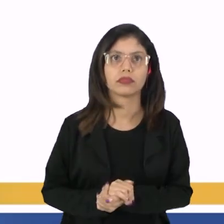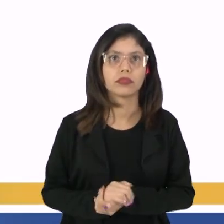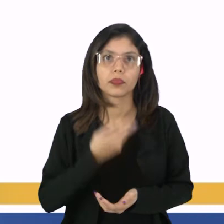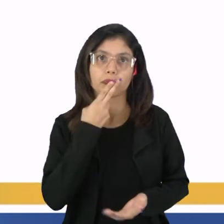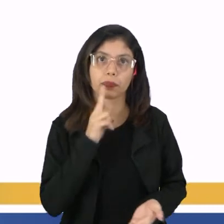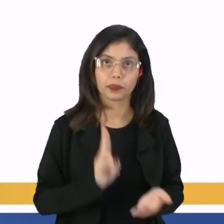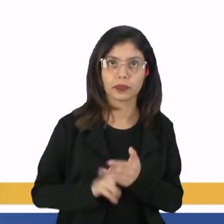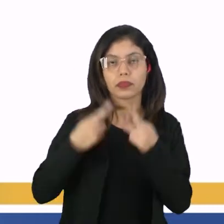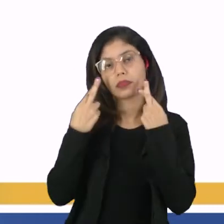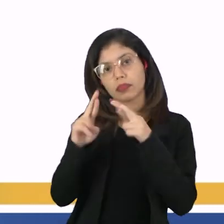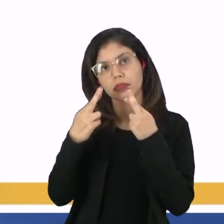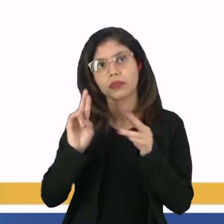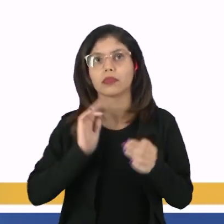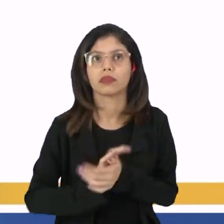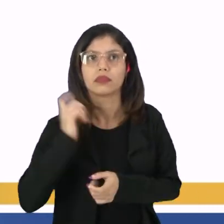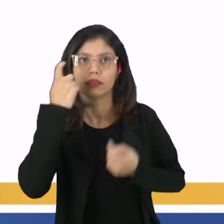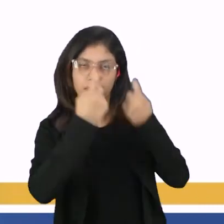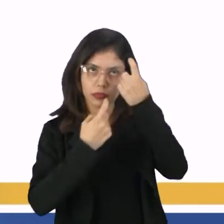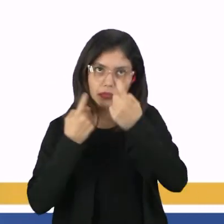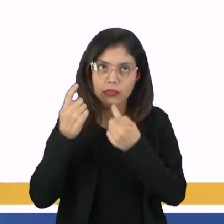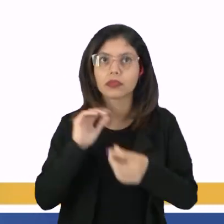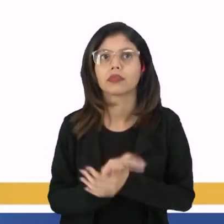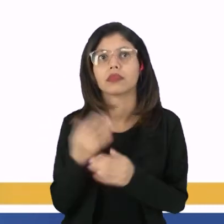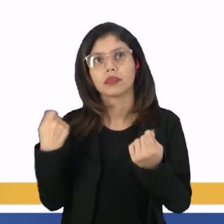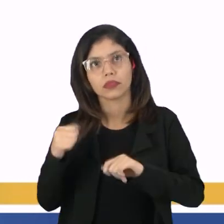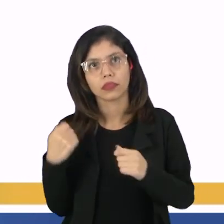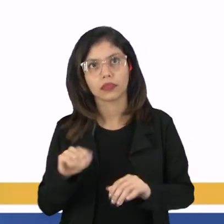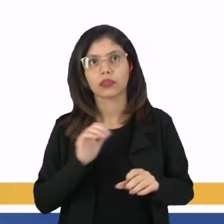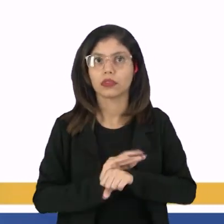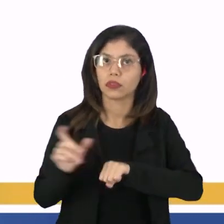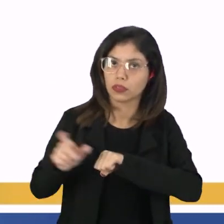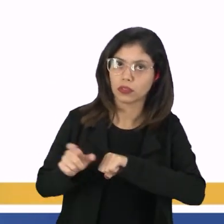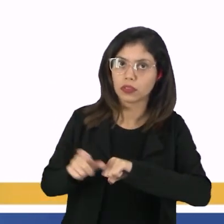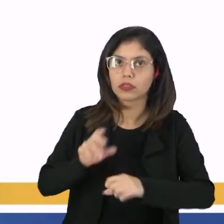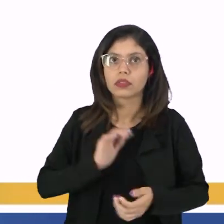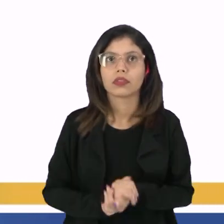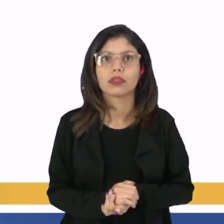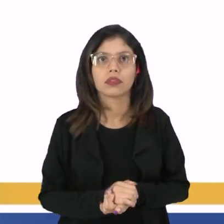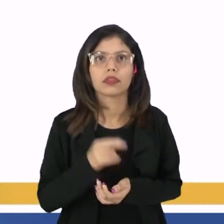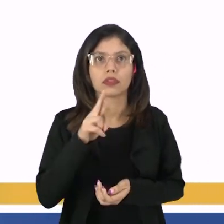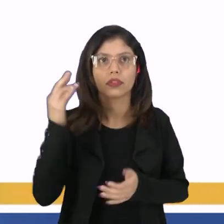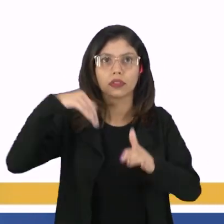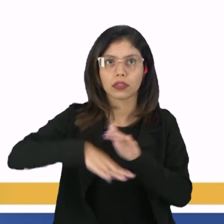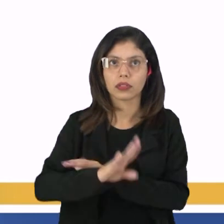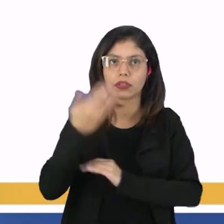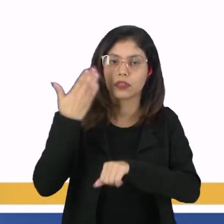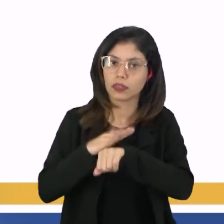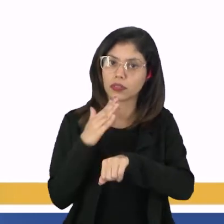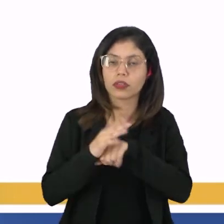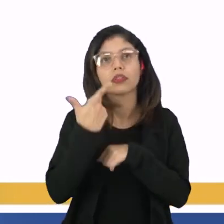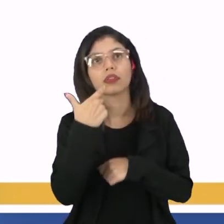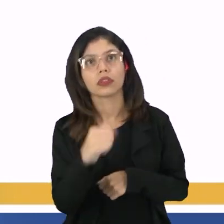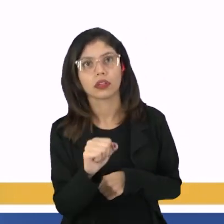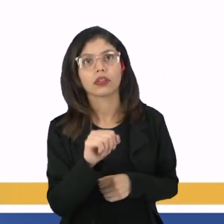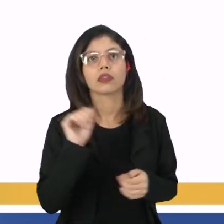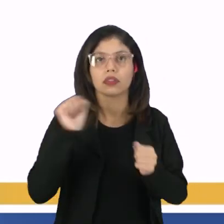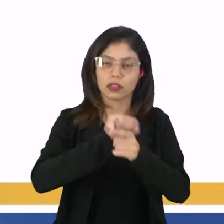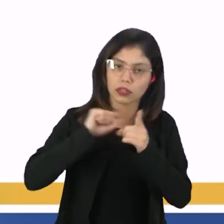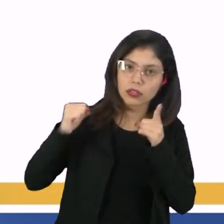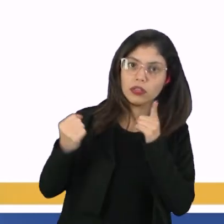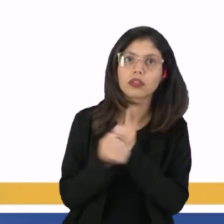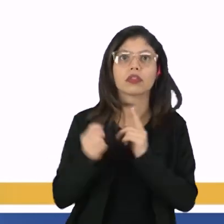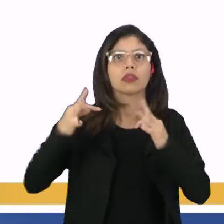final. As cartas de reclamação expressam a necessidade de um sujeito inserido em uma prática de linguagem